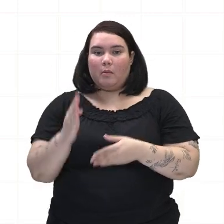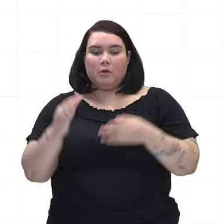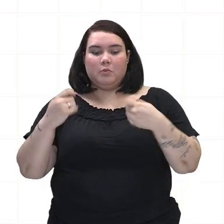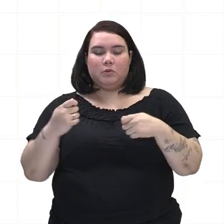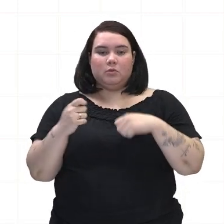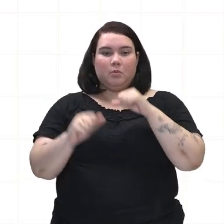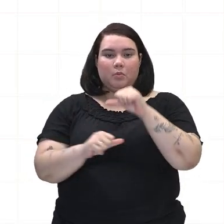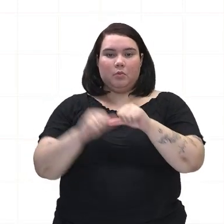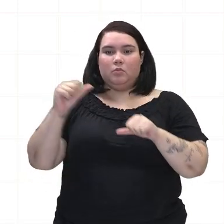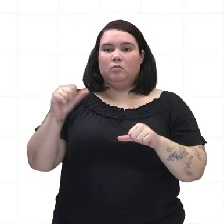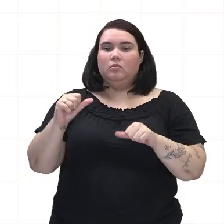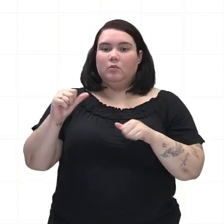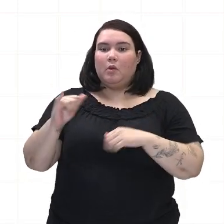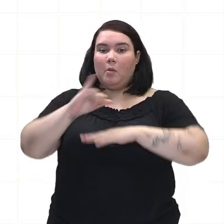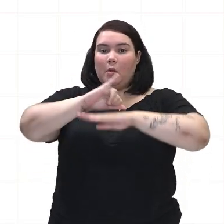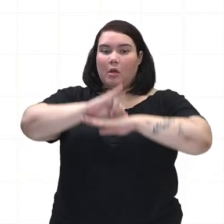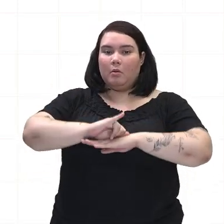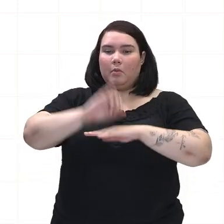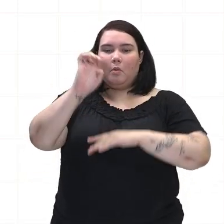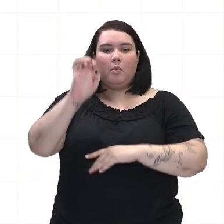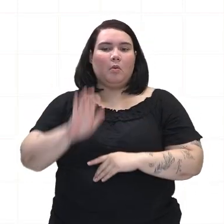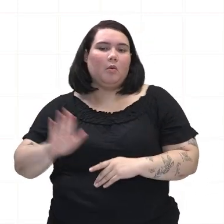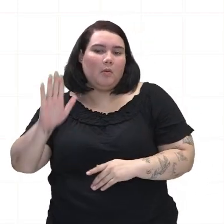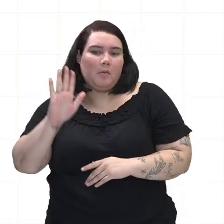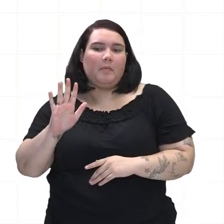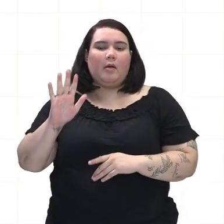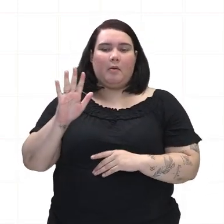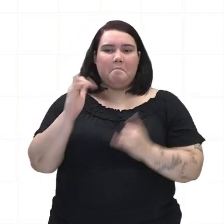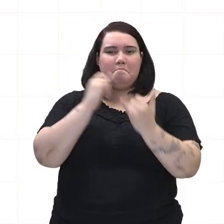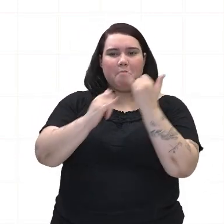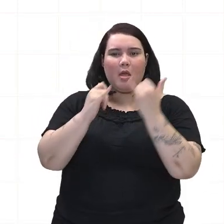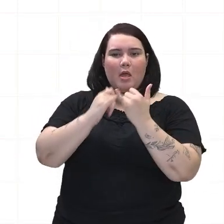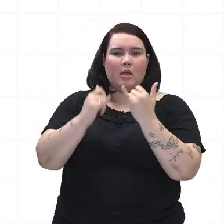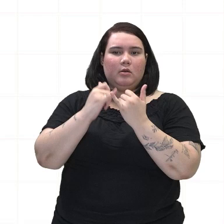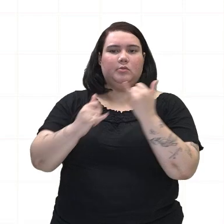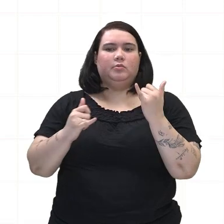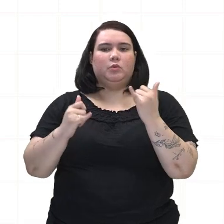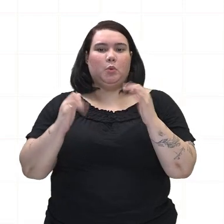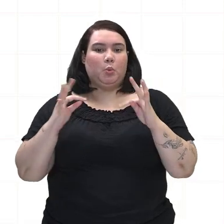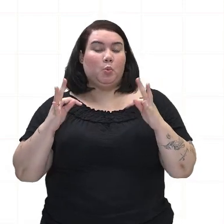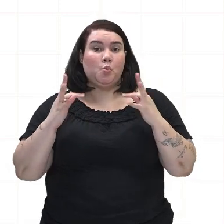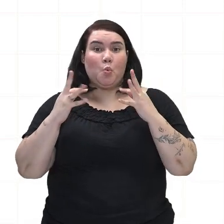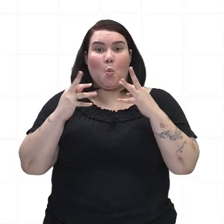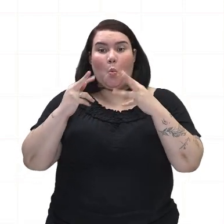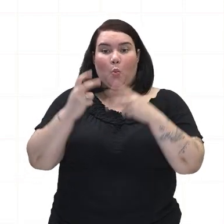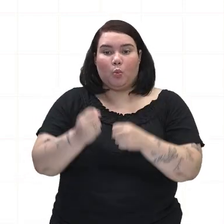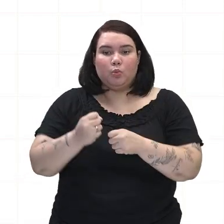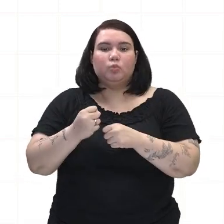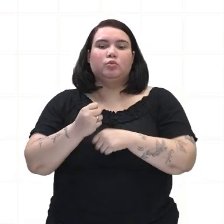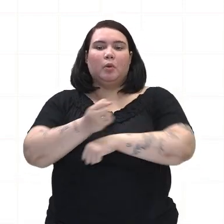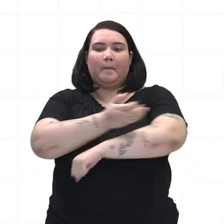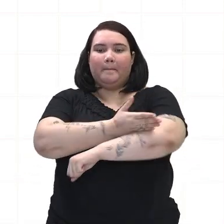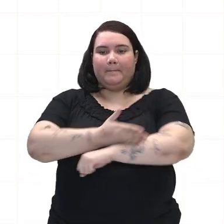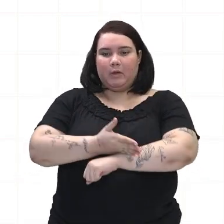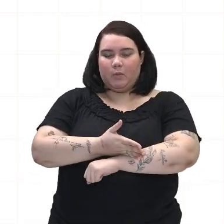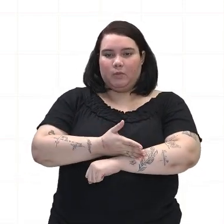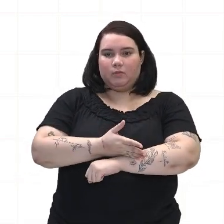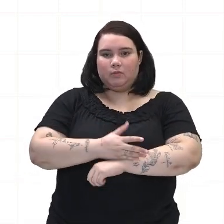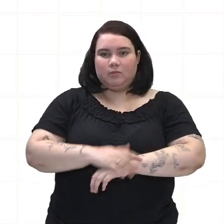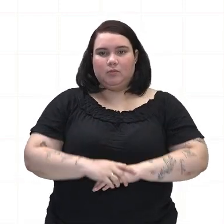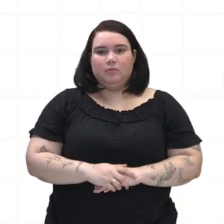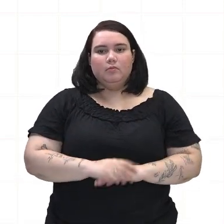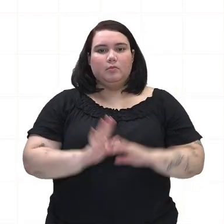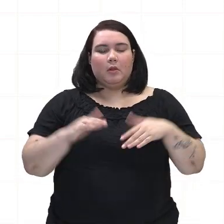tornar uma capital europeia, semelhante a uma capital europeia totalmente embranquecida. Então, isso